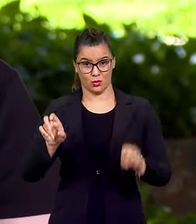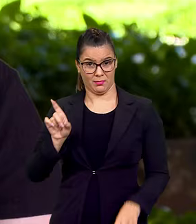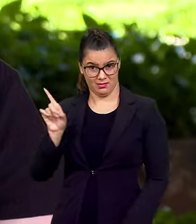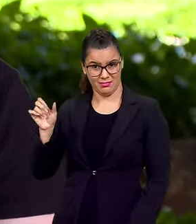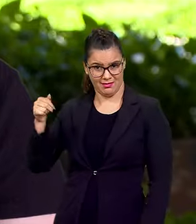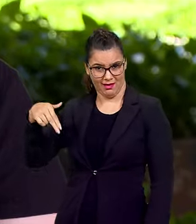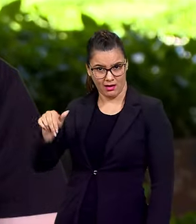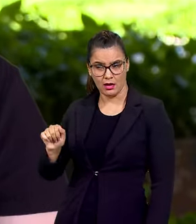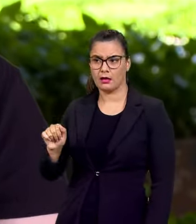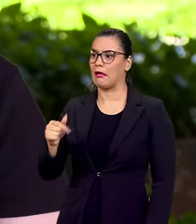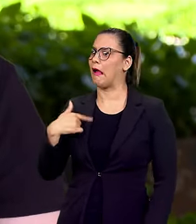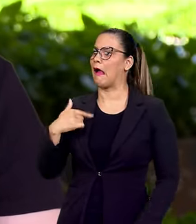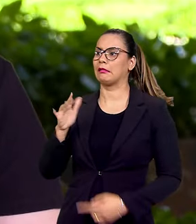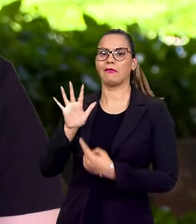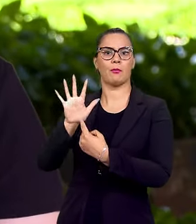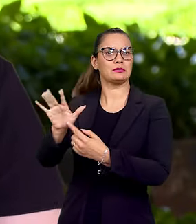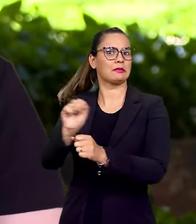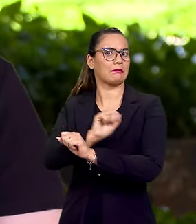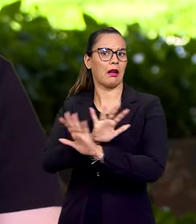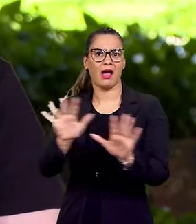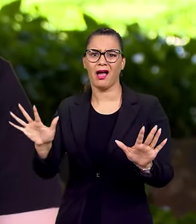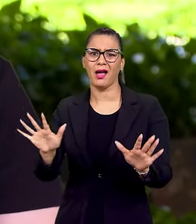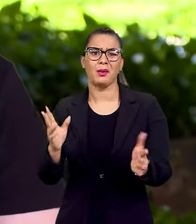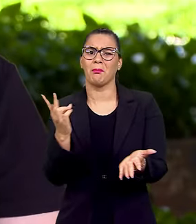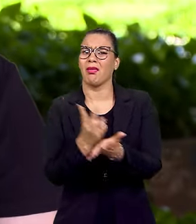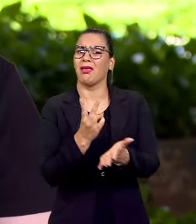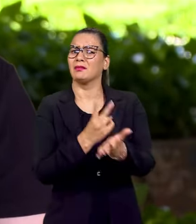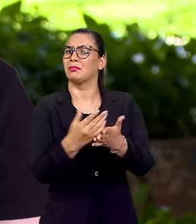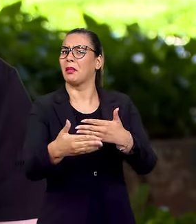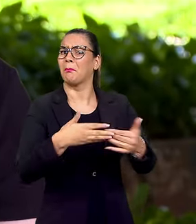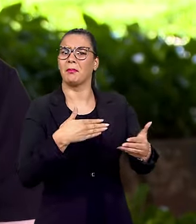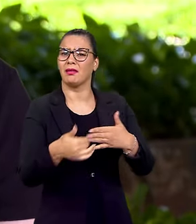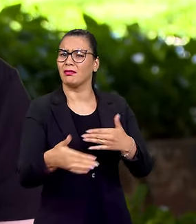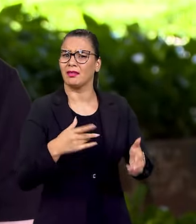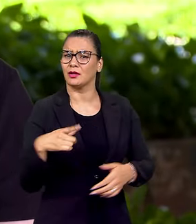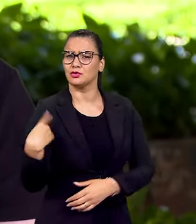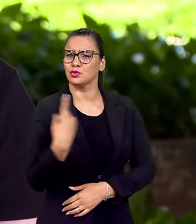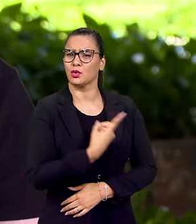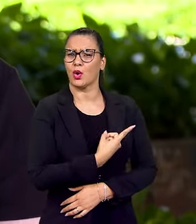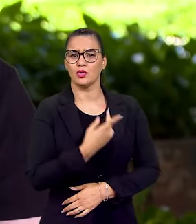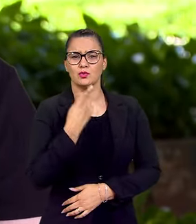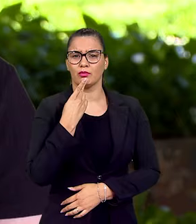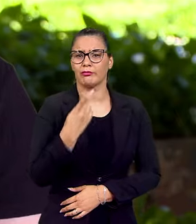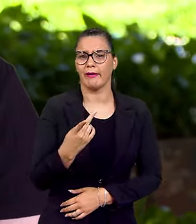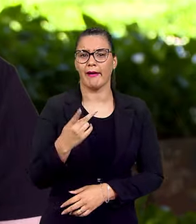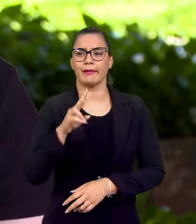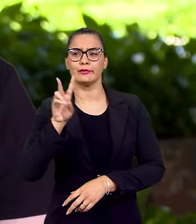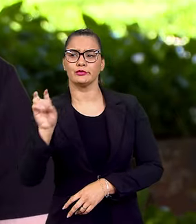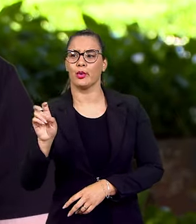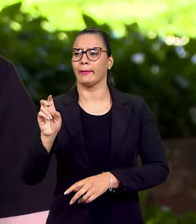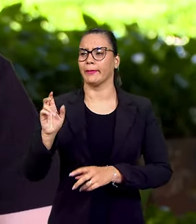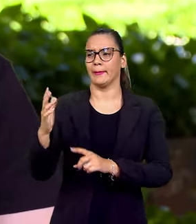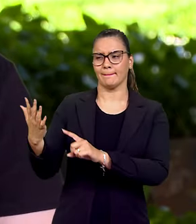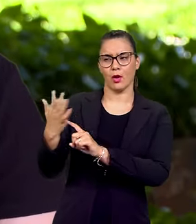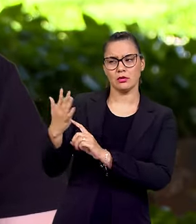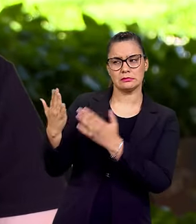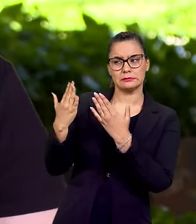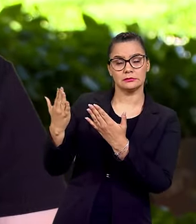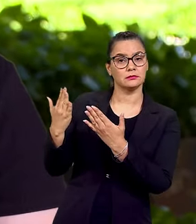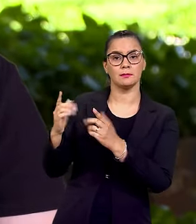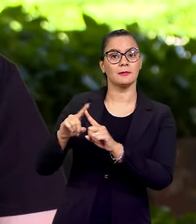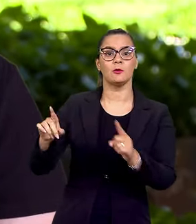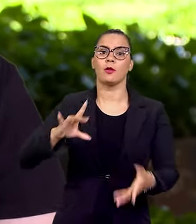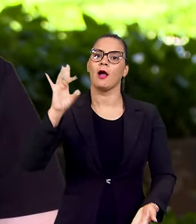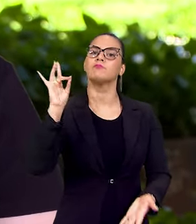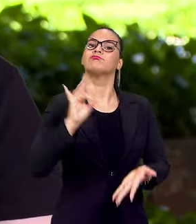sociais a respeito desse caso. Ah, os sinais estavam aí. Independente disso, né? Nós não trabalhamos cotidianamente com os sinais que são